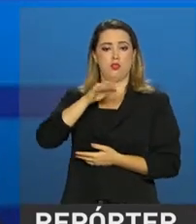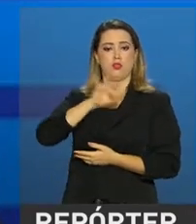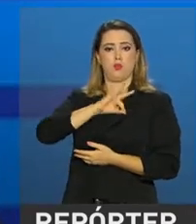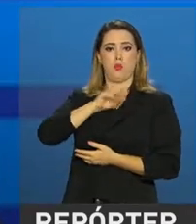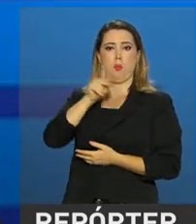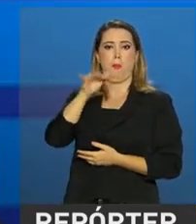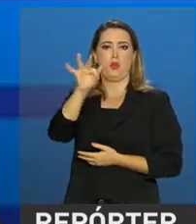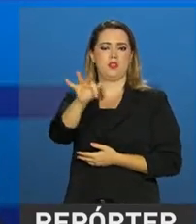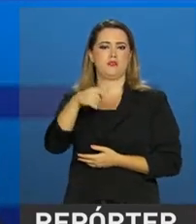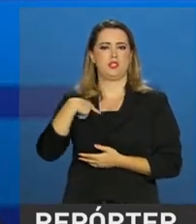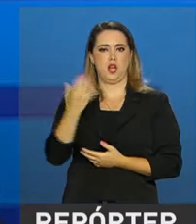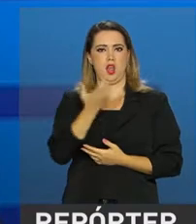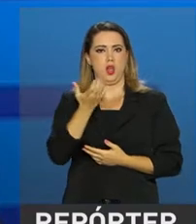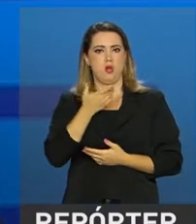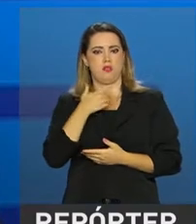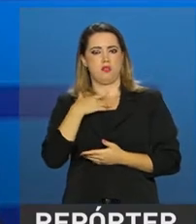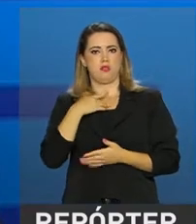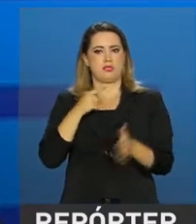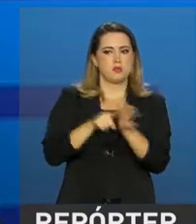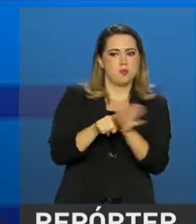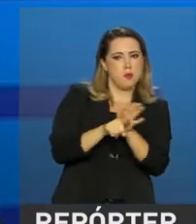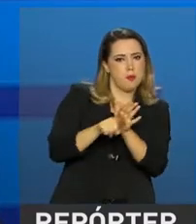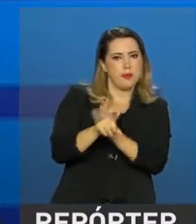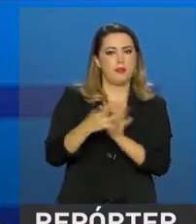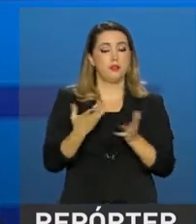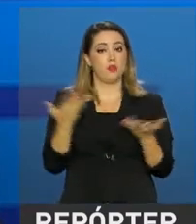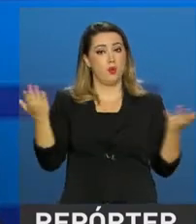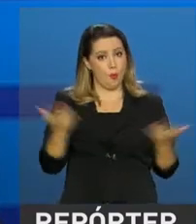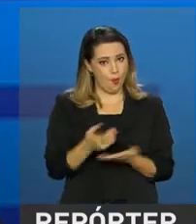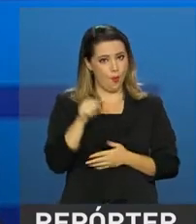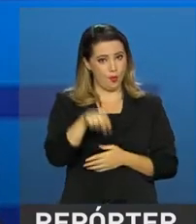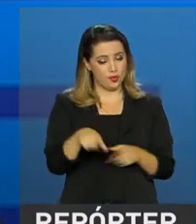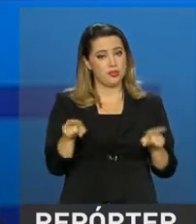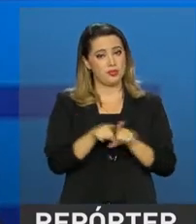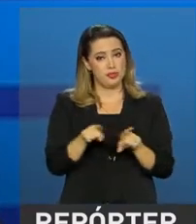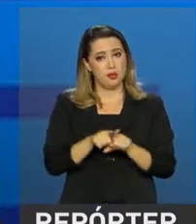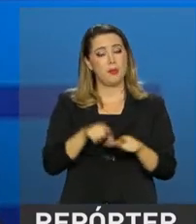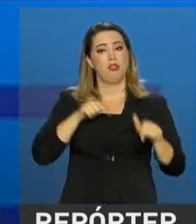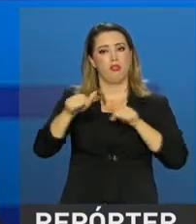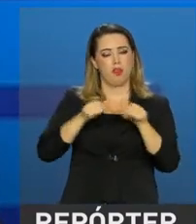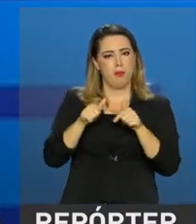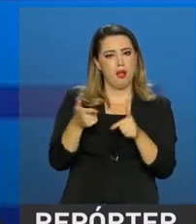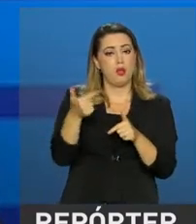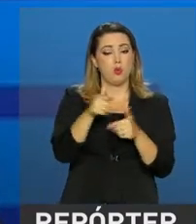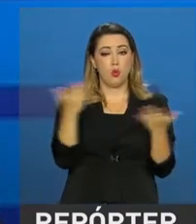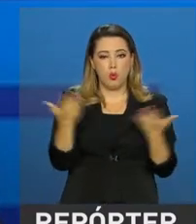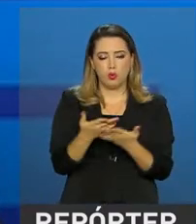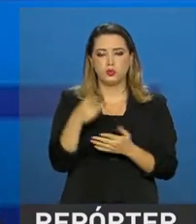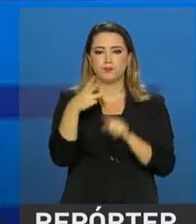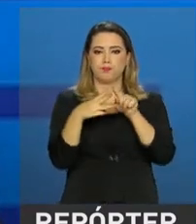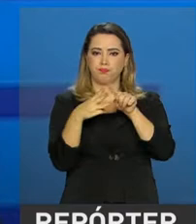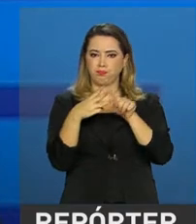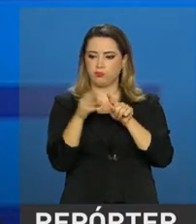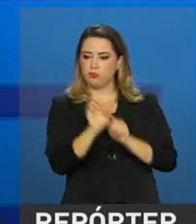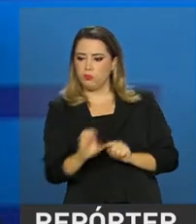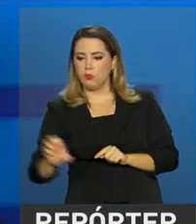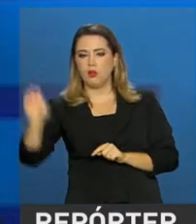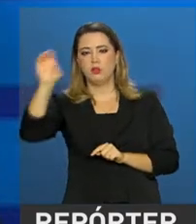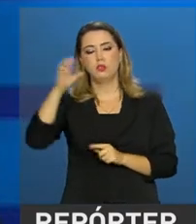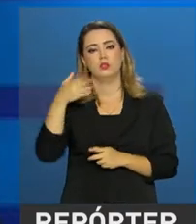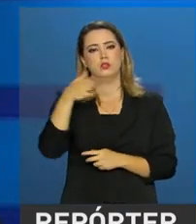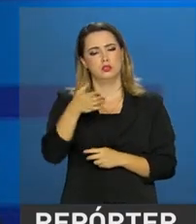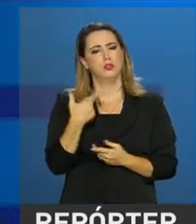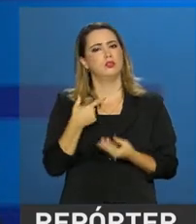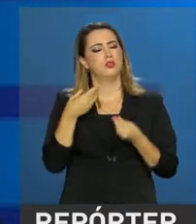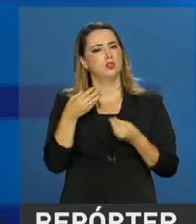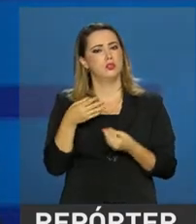quer saber de operações. Então, em primeira mão, a Polícia Federal hoje também desencadeou uma operação, tá, em 3 estados da federação, um